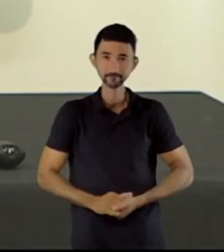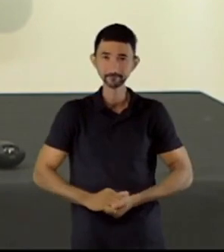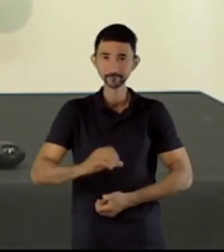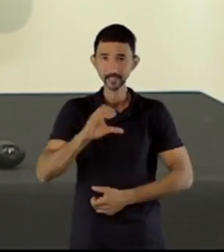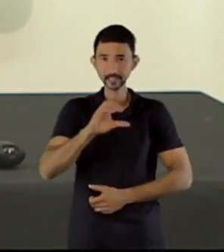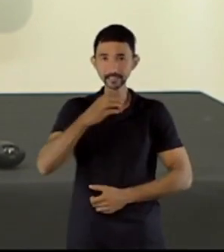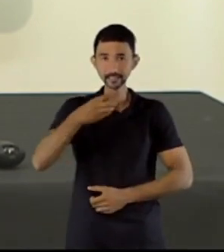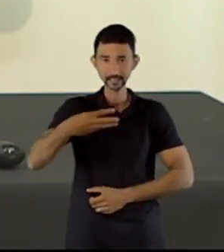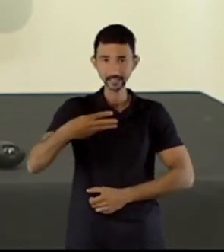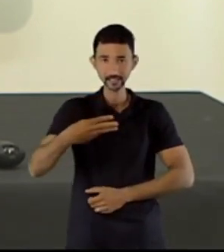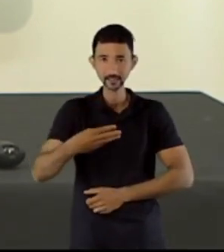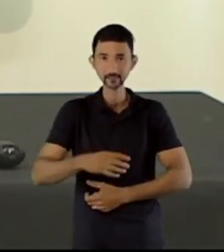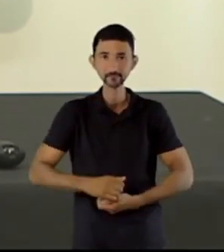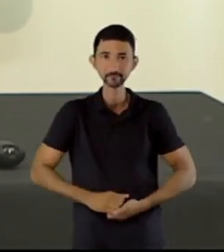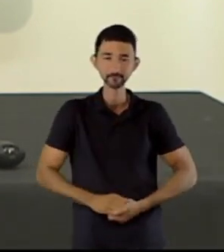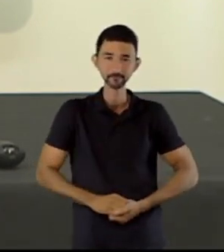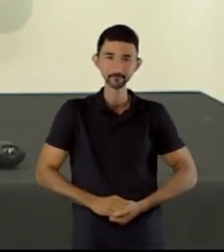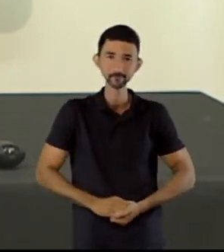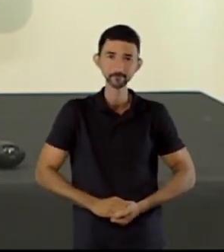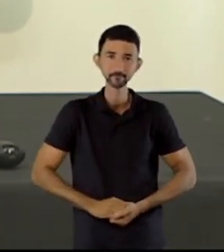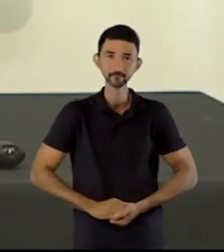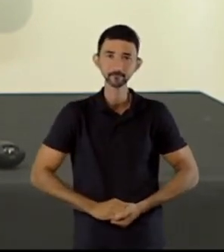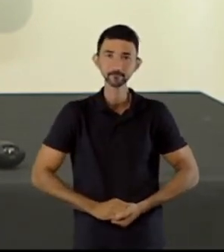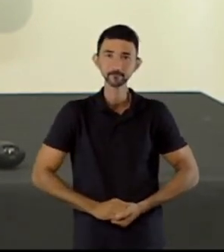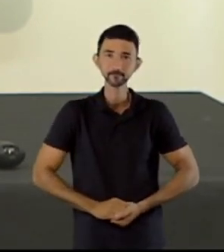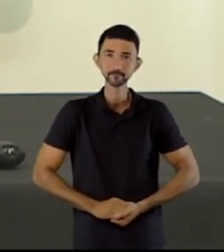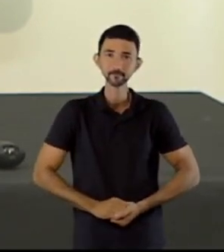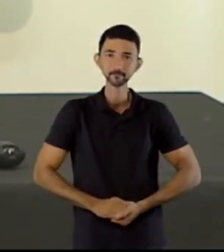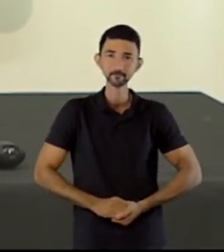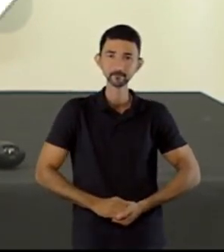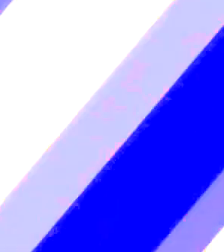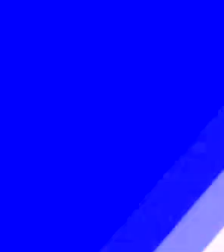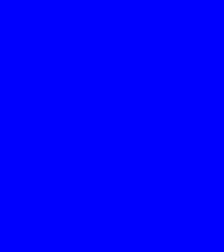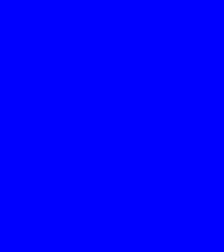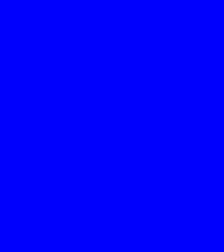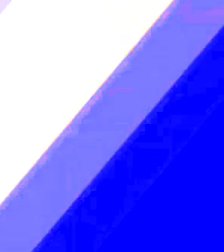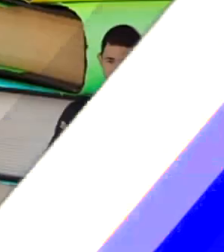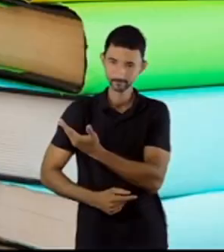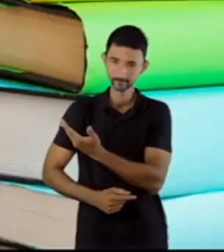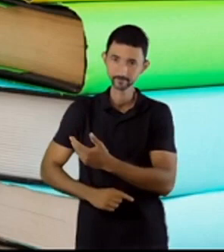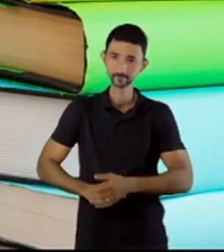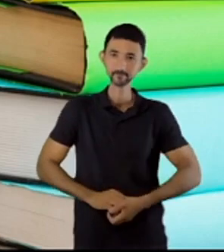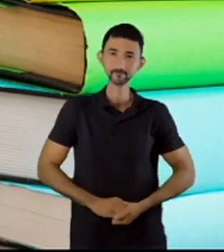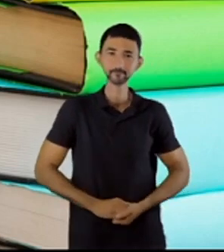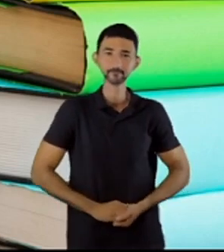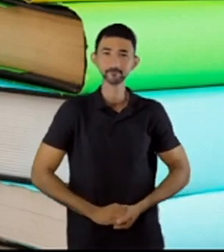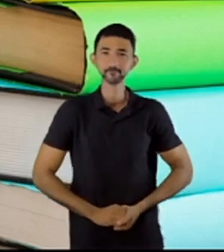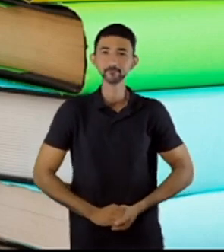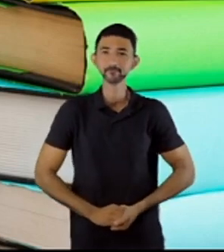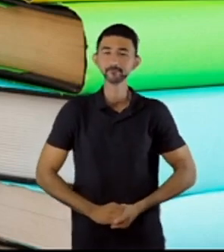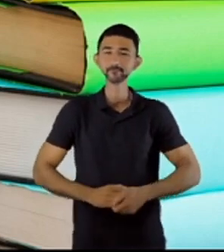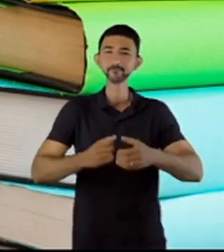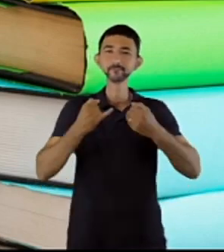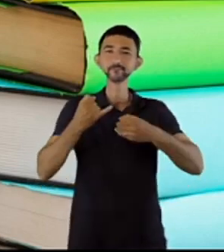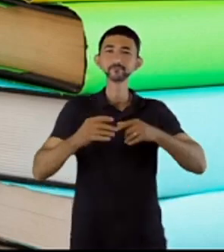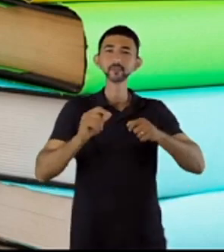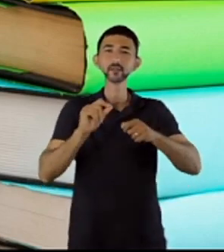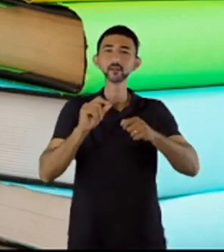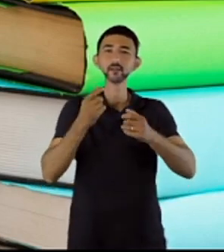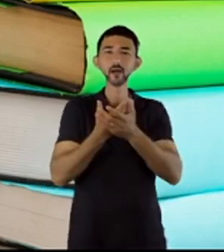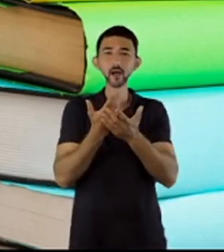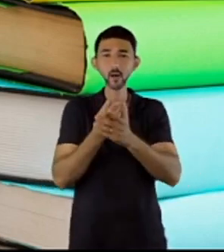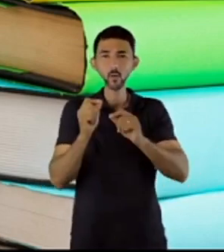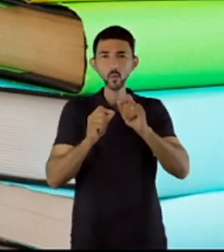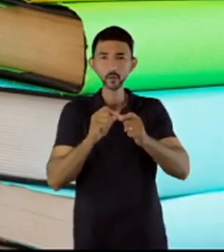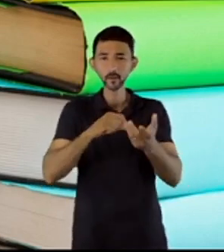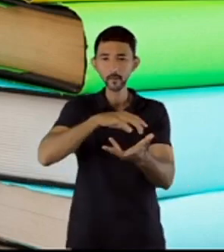C3 e terceira totalidade. Vamos lá, venham aqui comigo. Vamos falar um pouquinho hoje sobre o planeta Terra